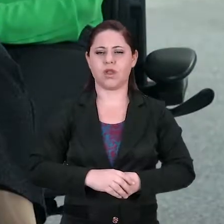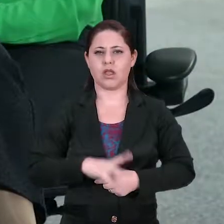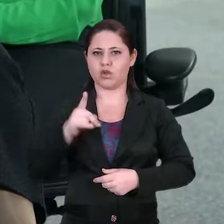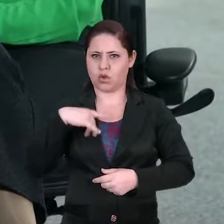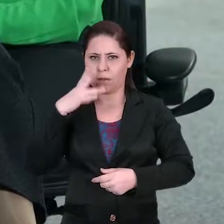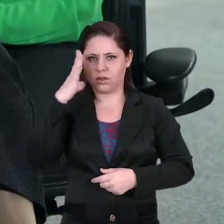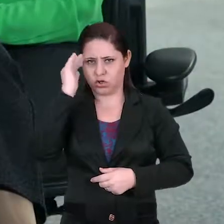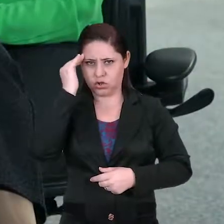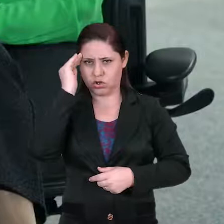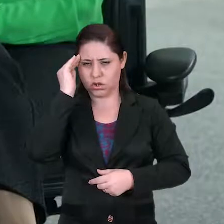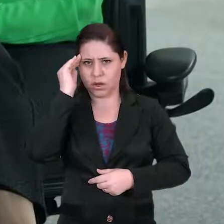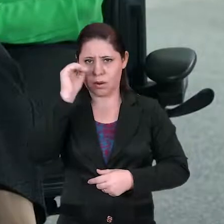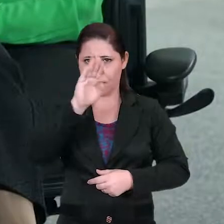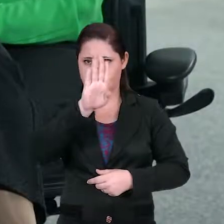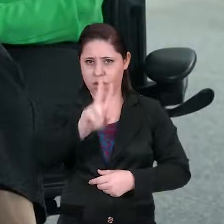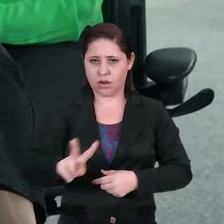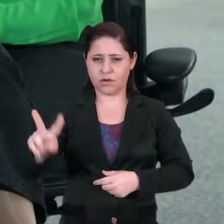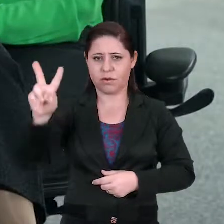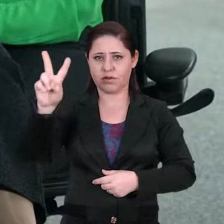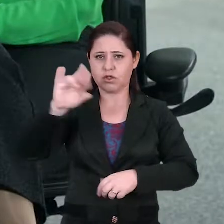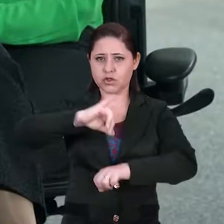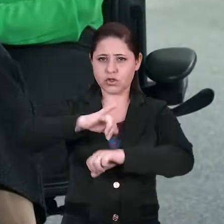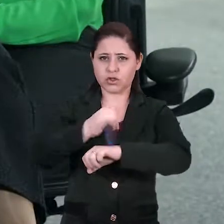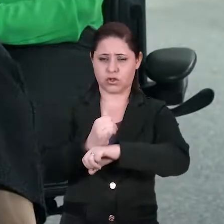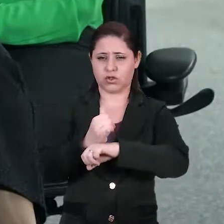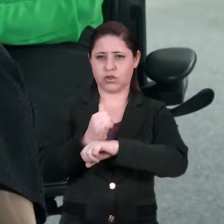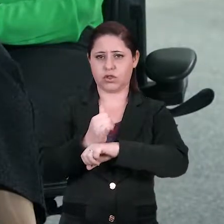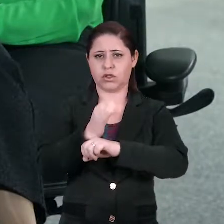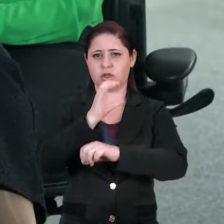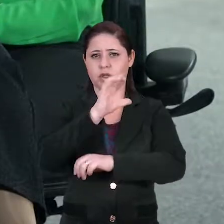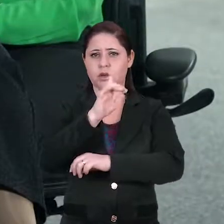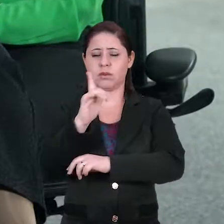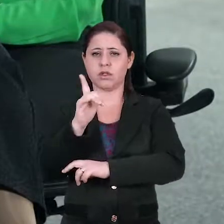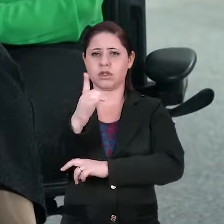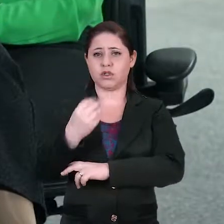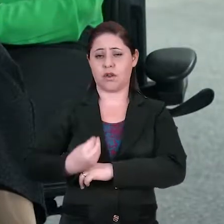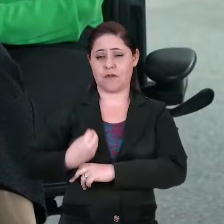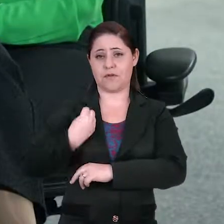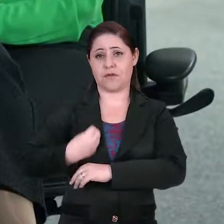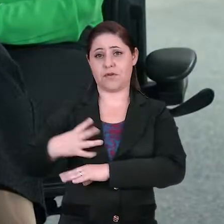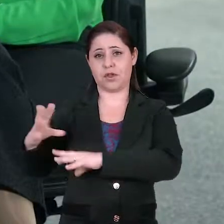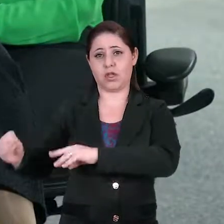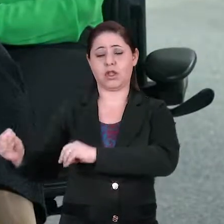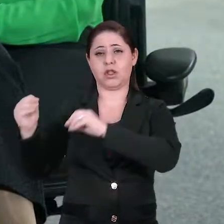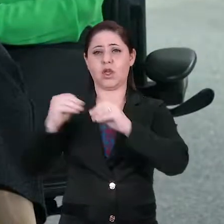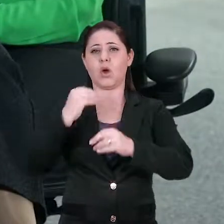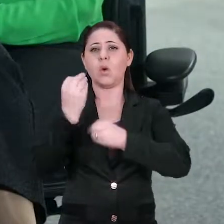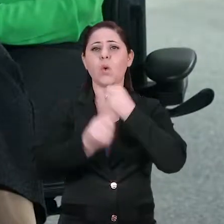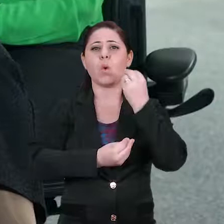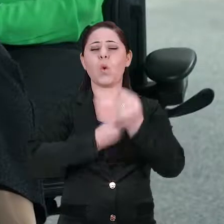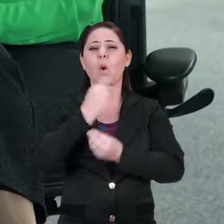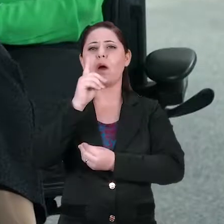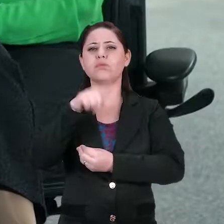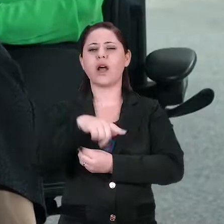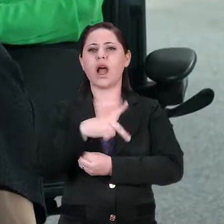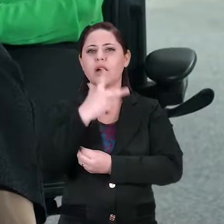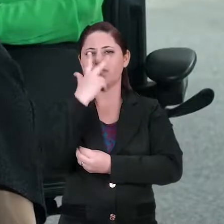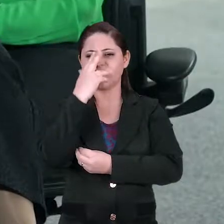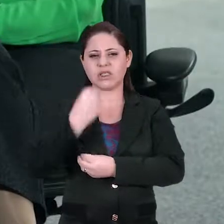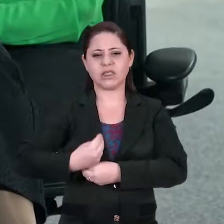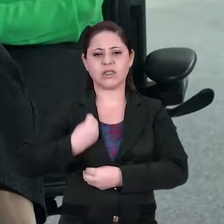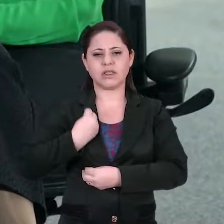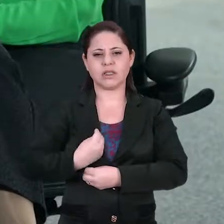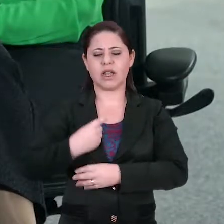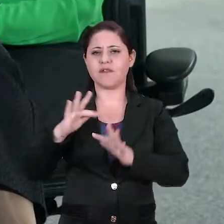poder não perder esse fio da meada. Bela Vista na infância, Jardim... A vinda para Campo Grande, como é que foi